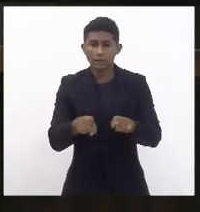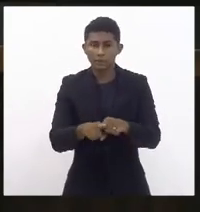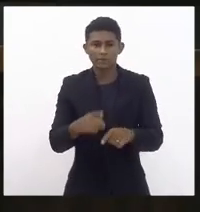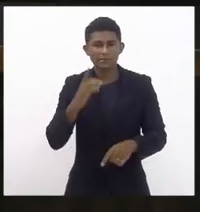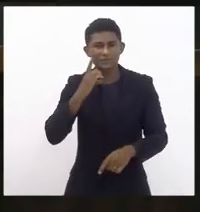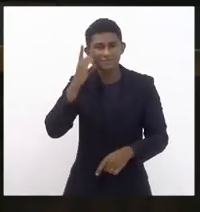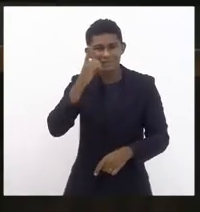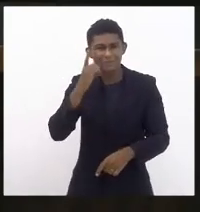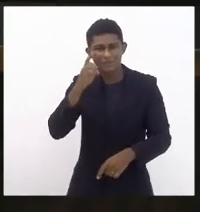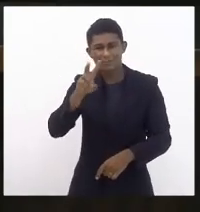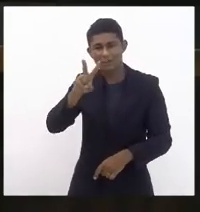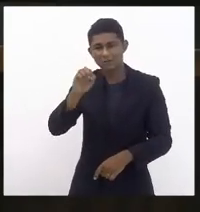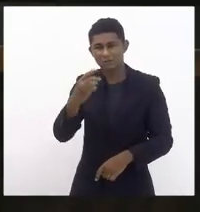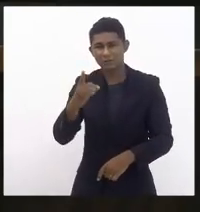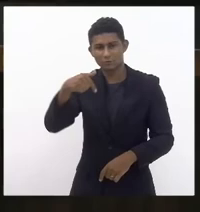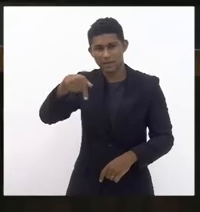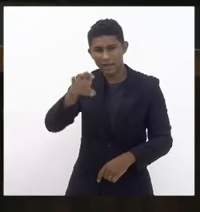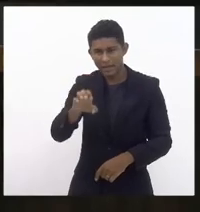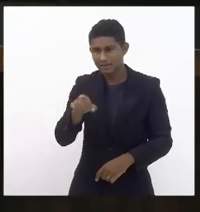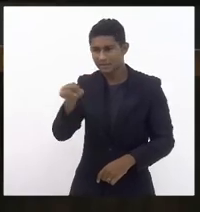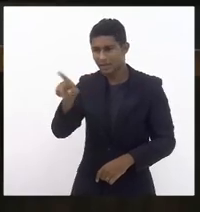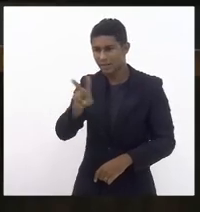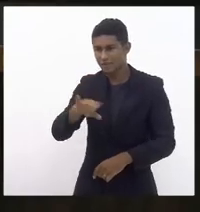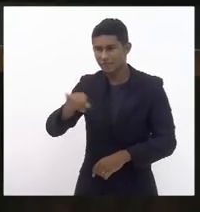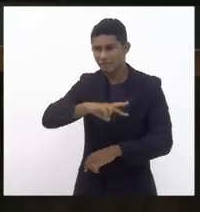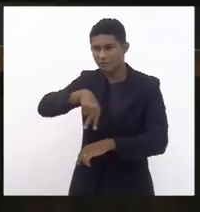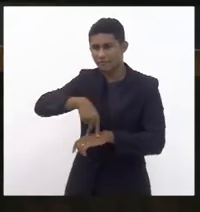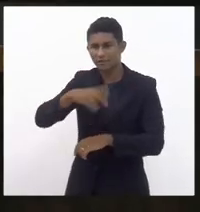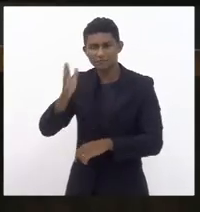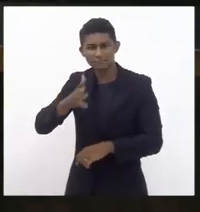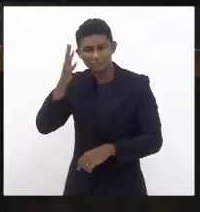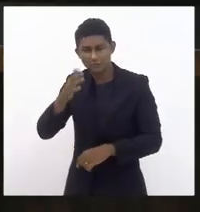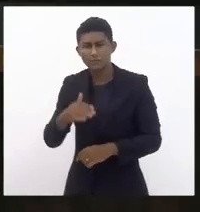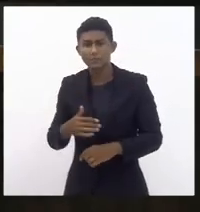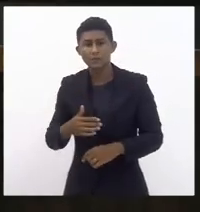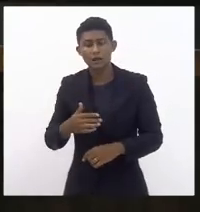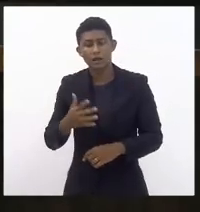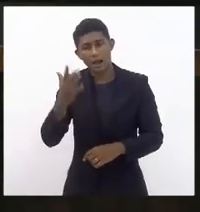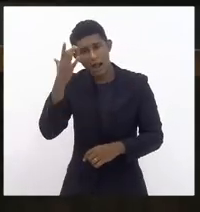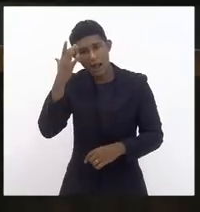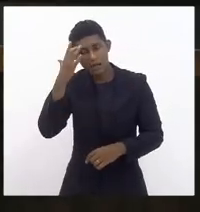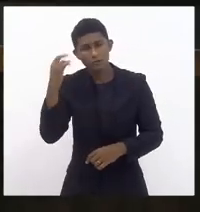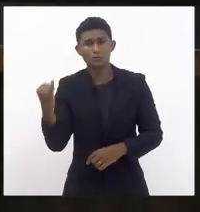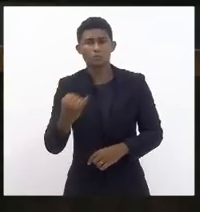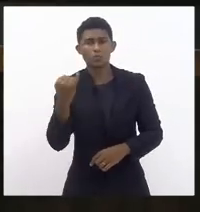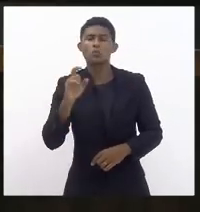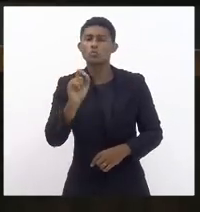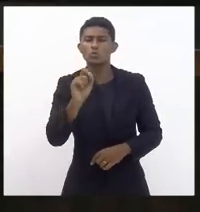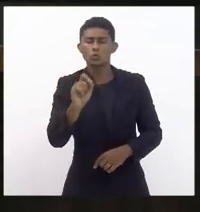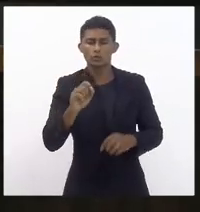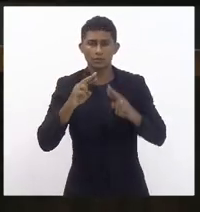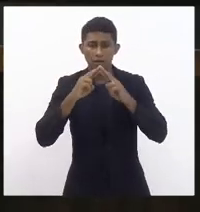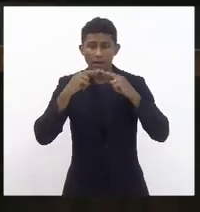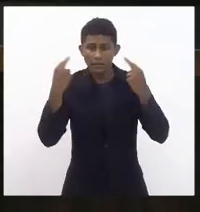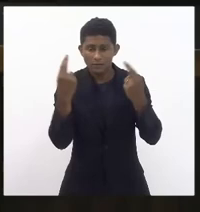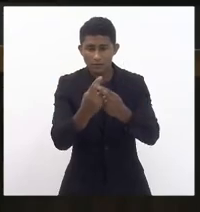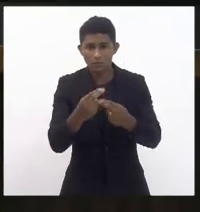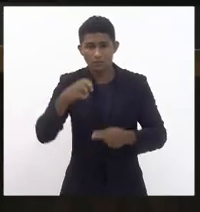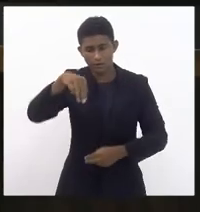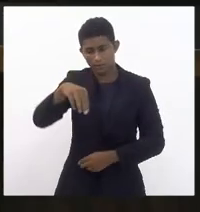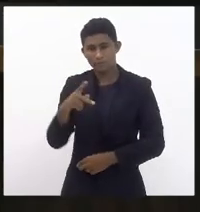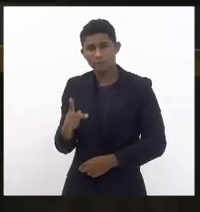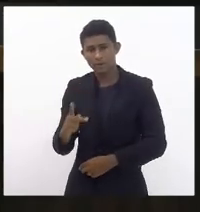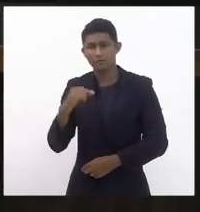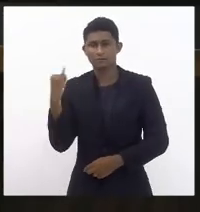waldeck já se encontra em plenário vai fazer uso da Tribuna seria pertinente quem sabe uma reunião com o Ministério Público